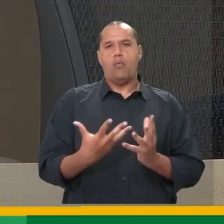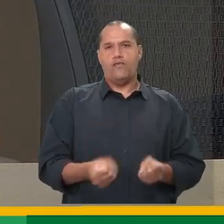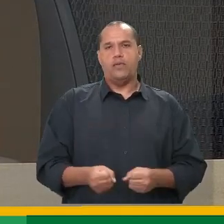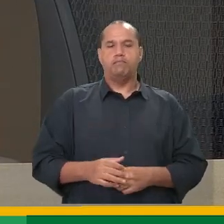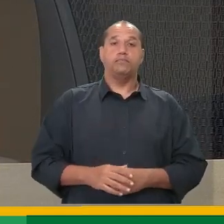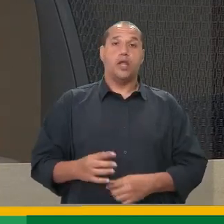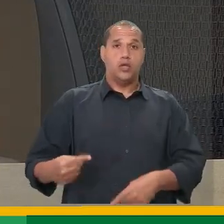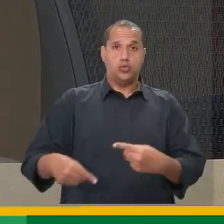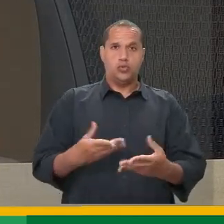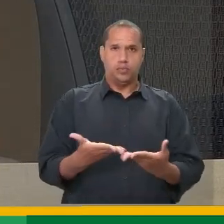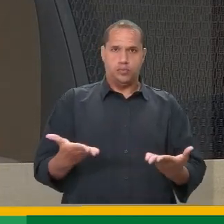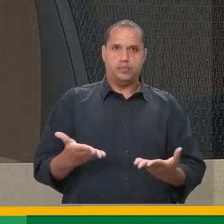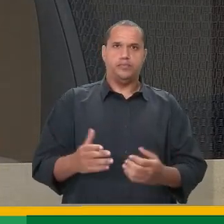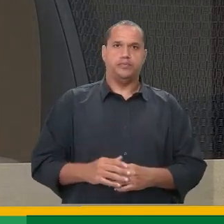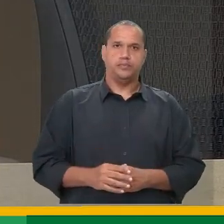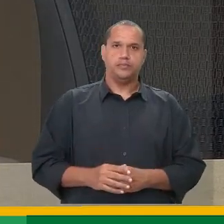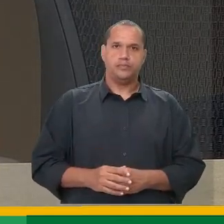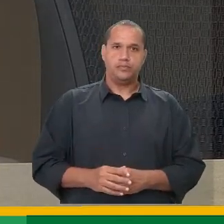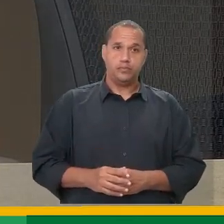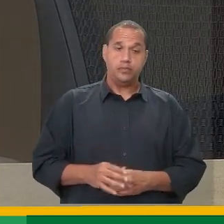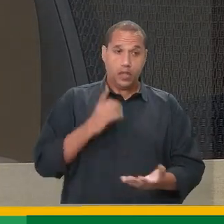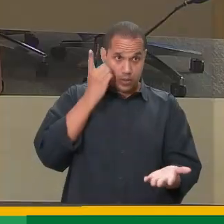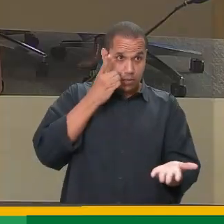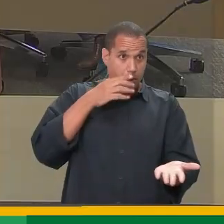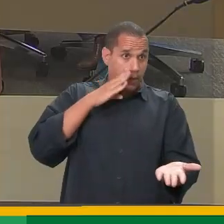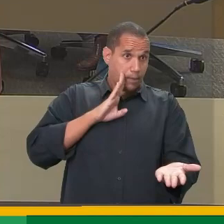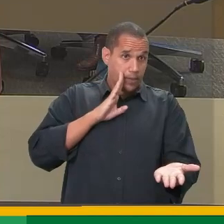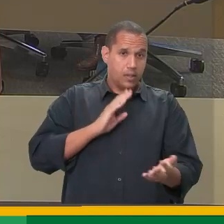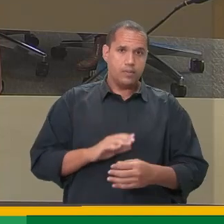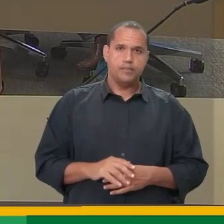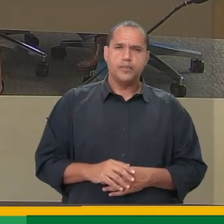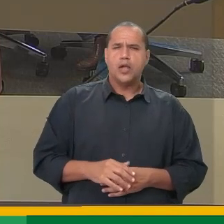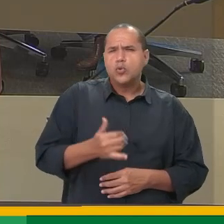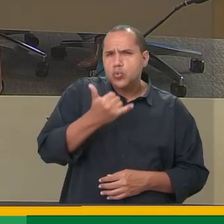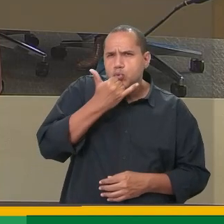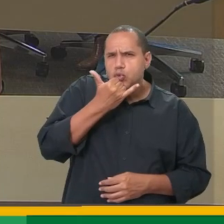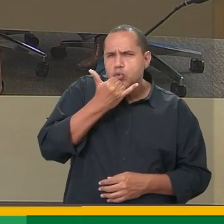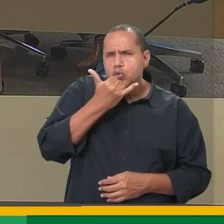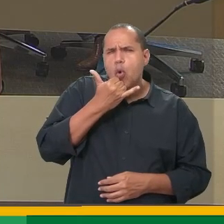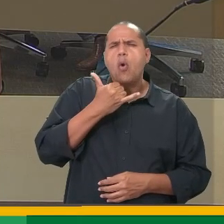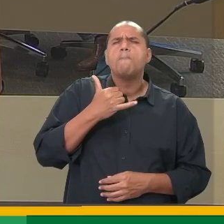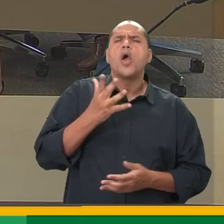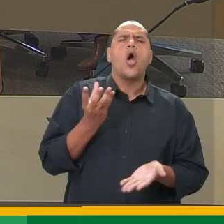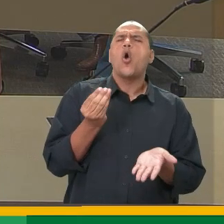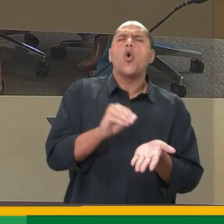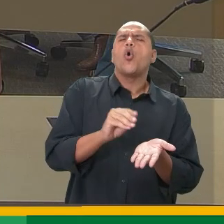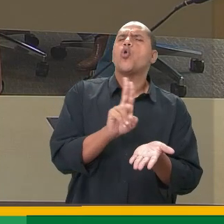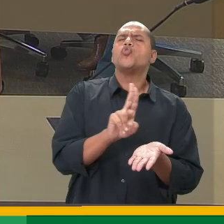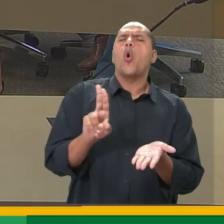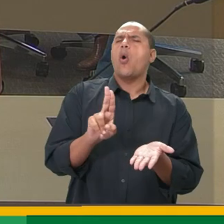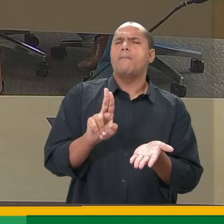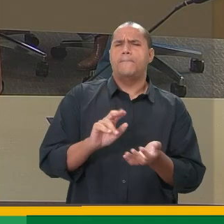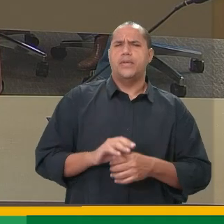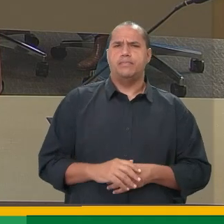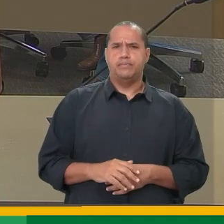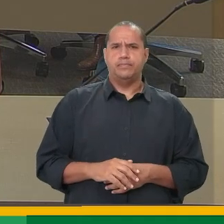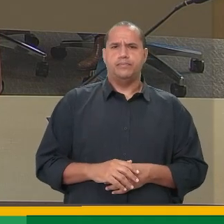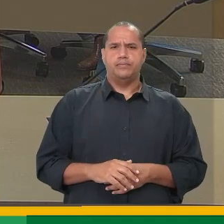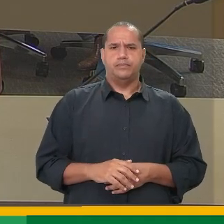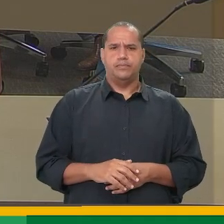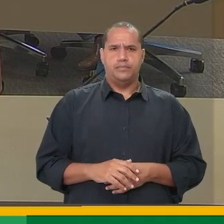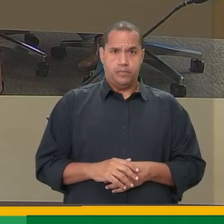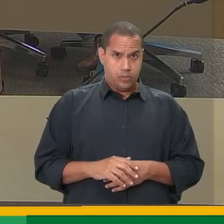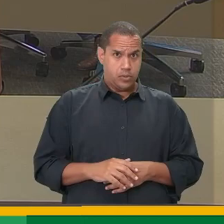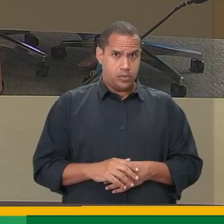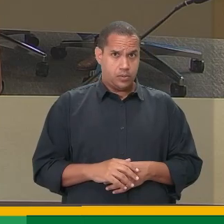discussão para discutir deputada Bia de Lima eu não tive acesso senhor presidente queria saber qual é o nome que tá aí colocado deixa eu colocar que que eu posso